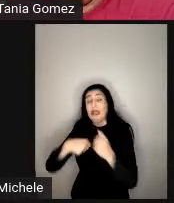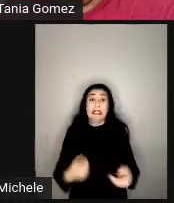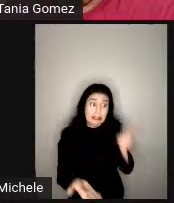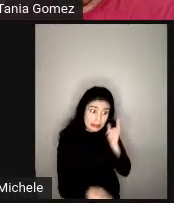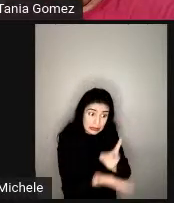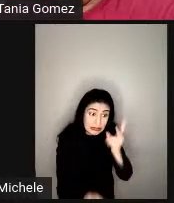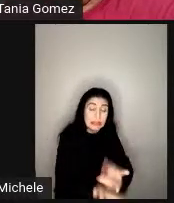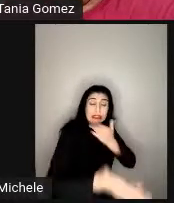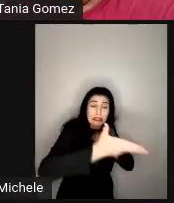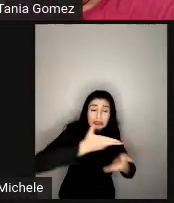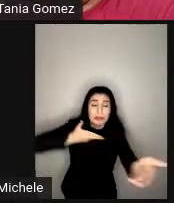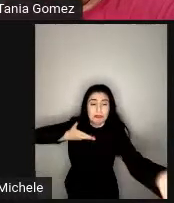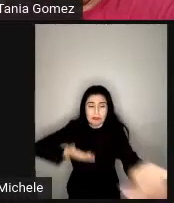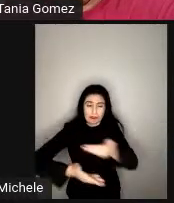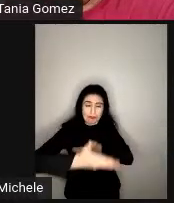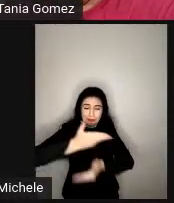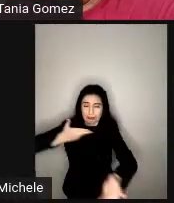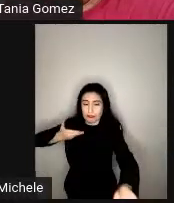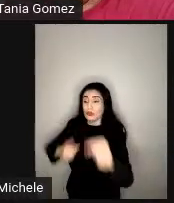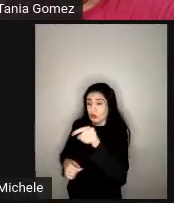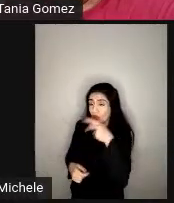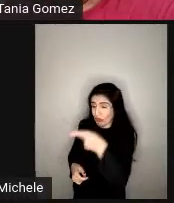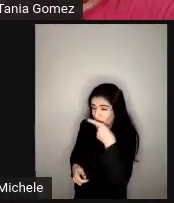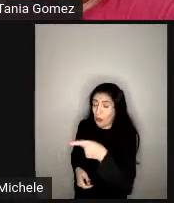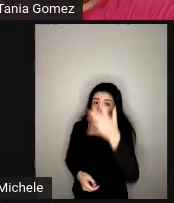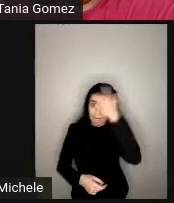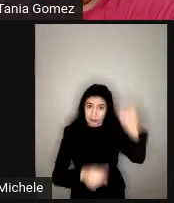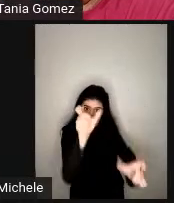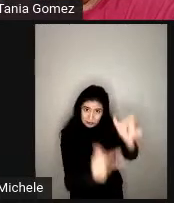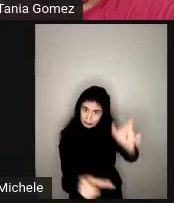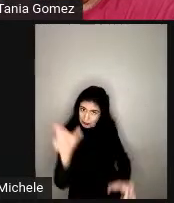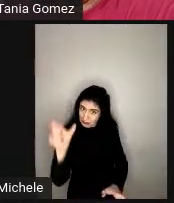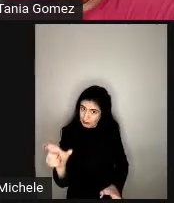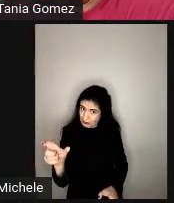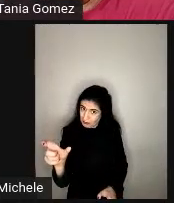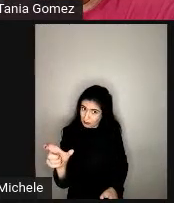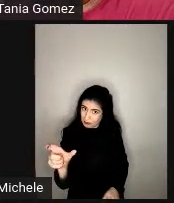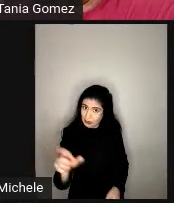que você falou com as pessoas, porque eu digo assim, eu se tivesse